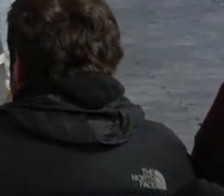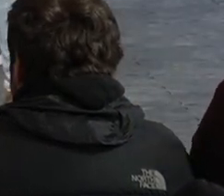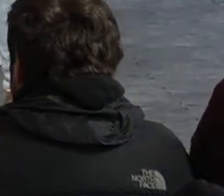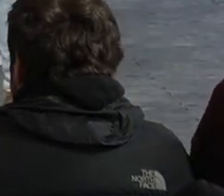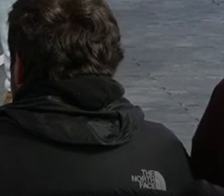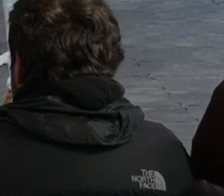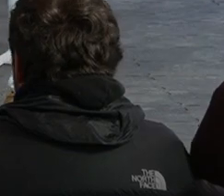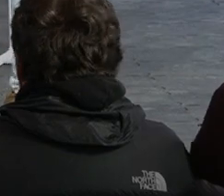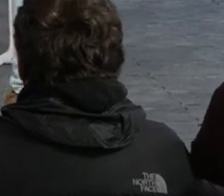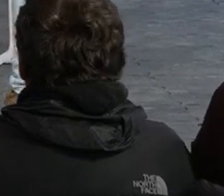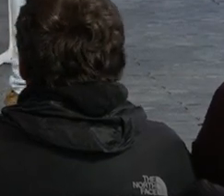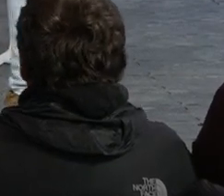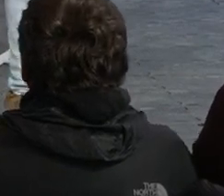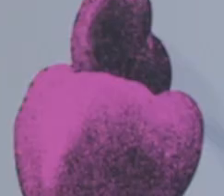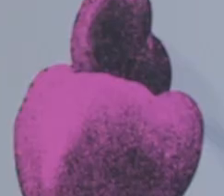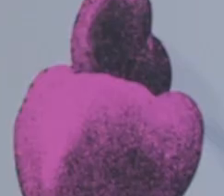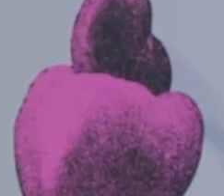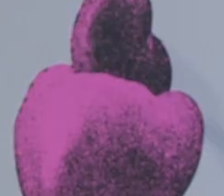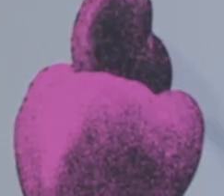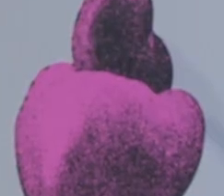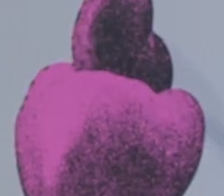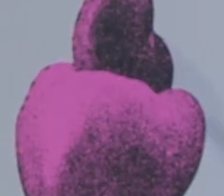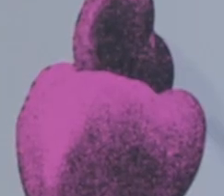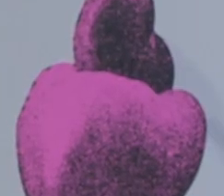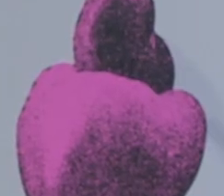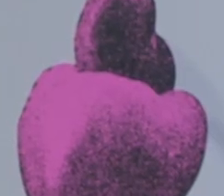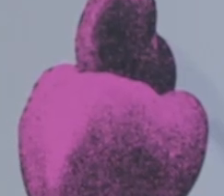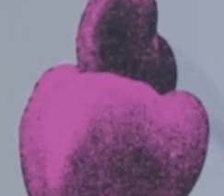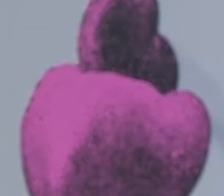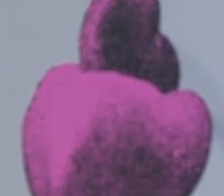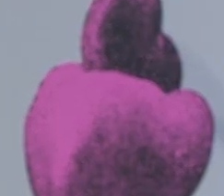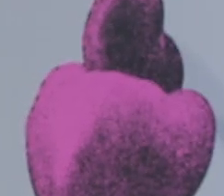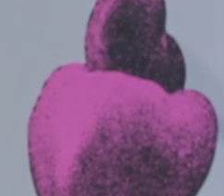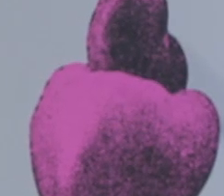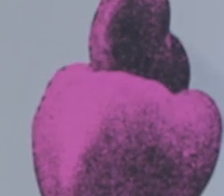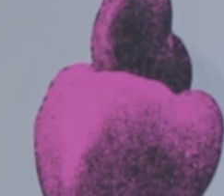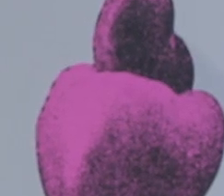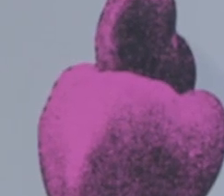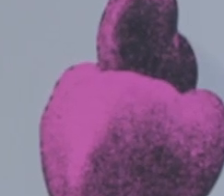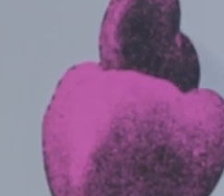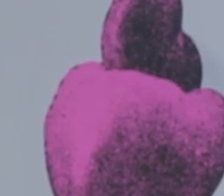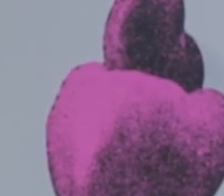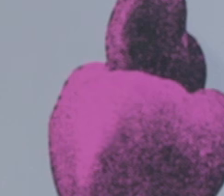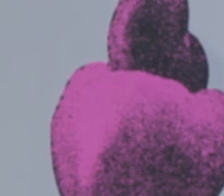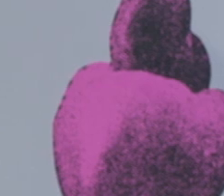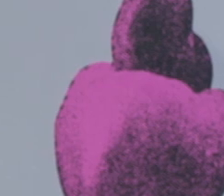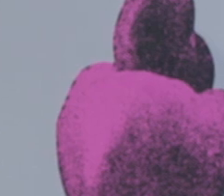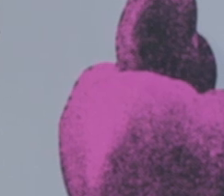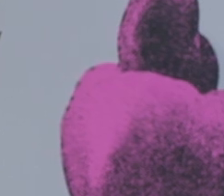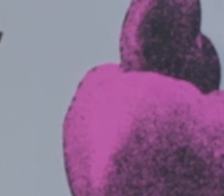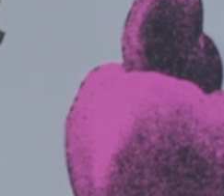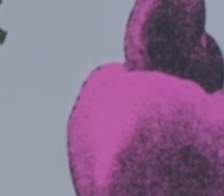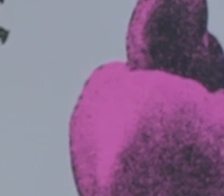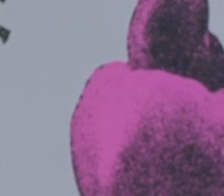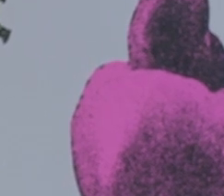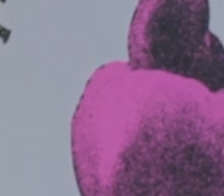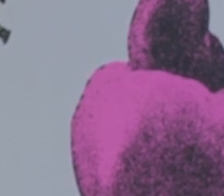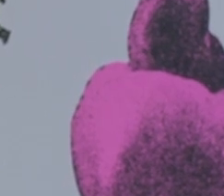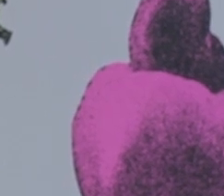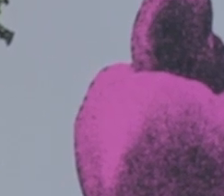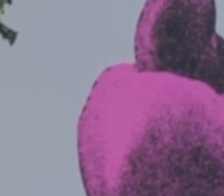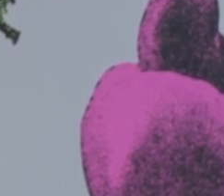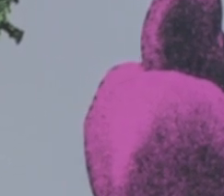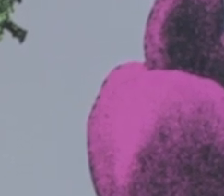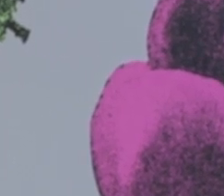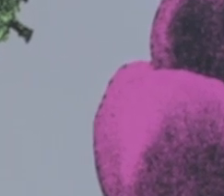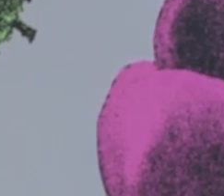também é editora de audiolivros na Supersônica, um projeto que ela criou com outras pessoas e que teve agora há pouco uma